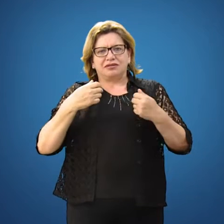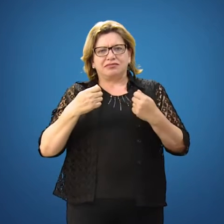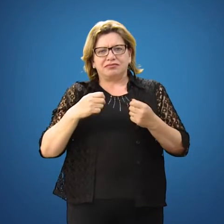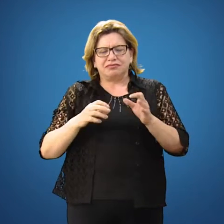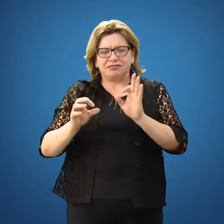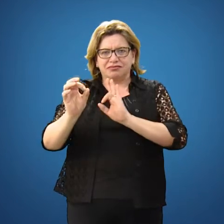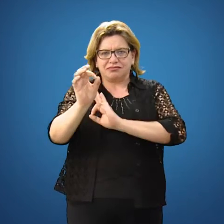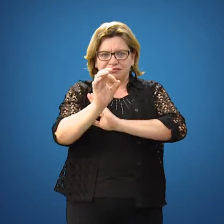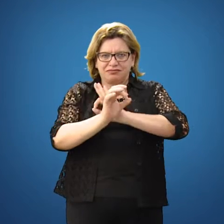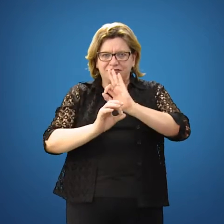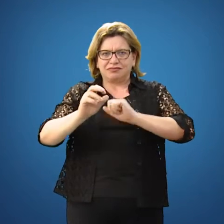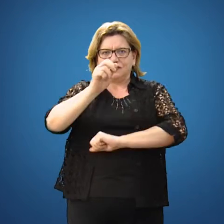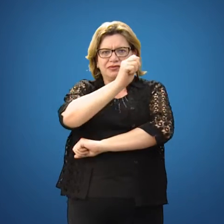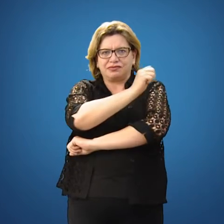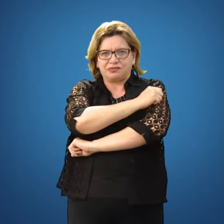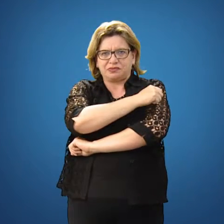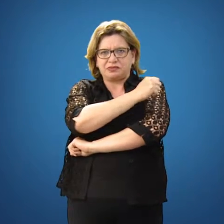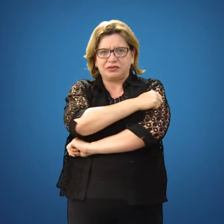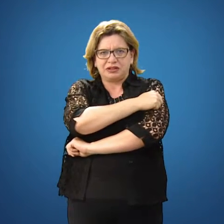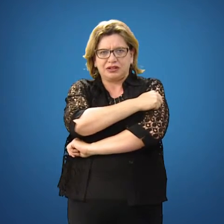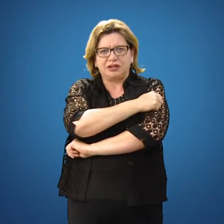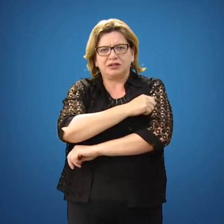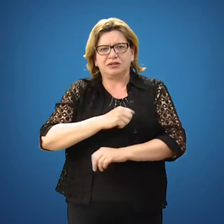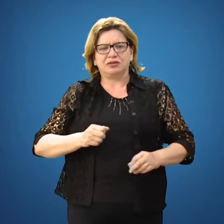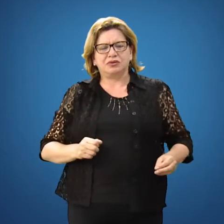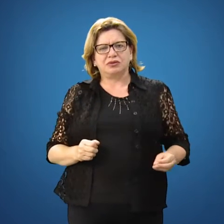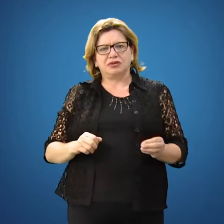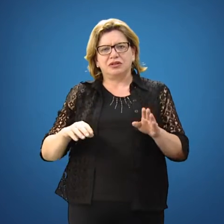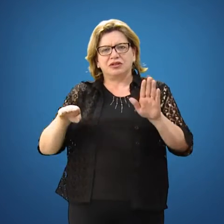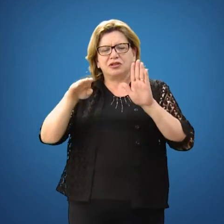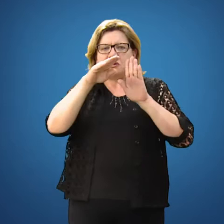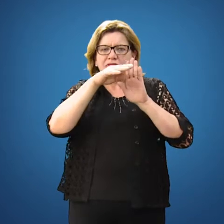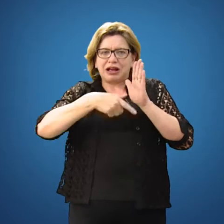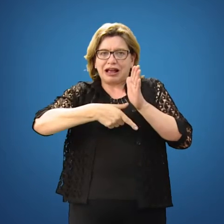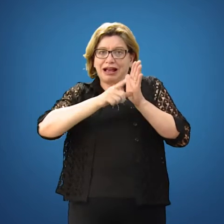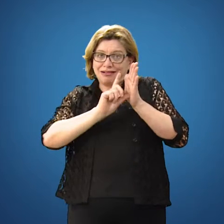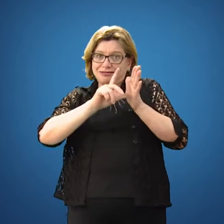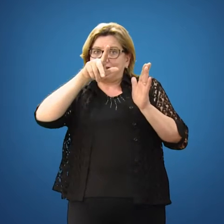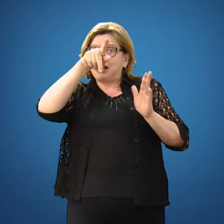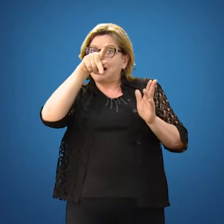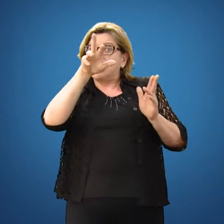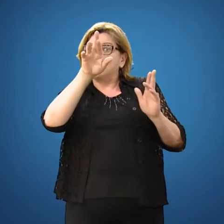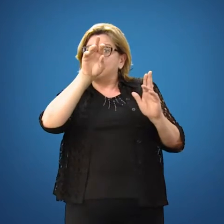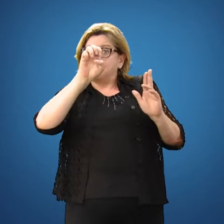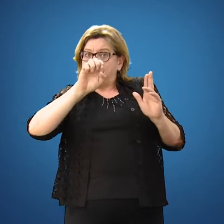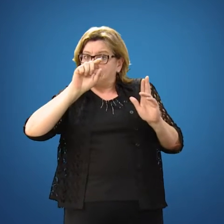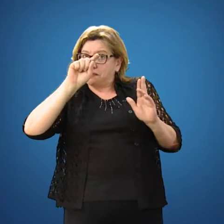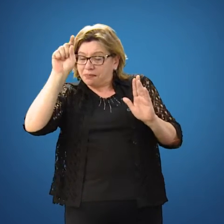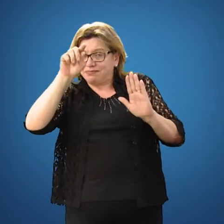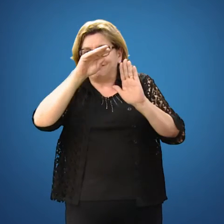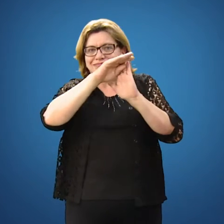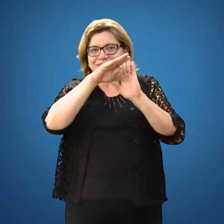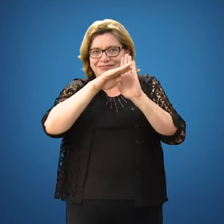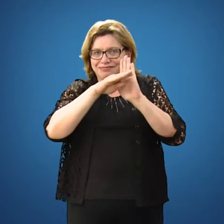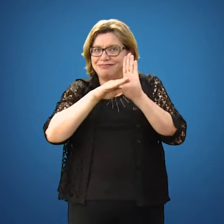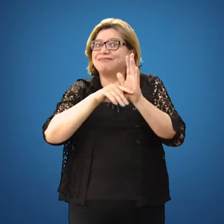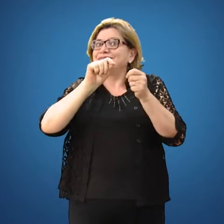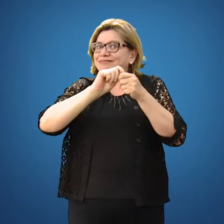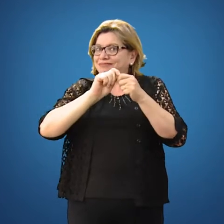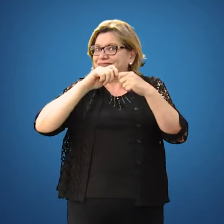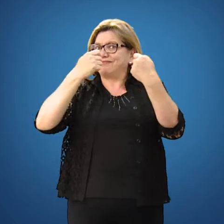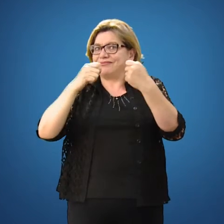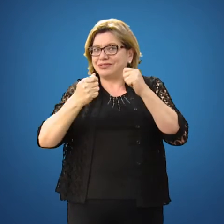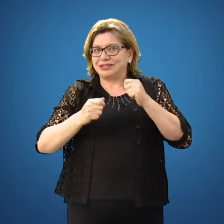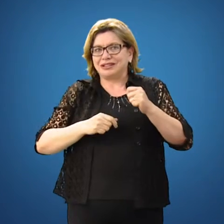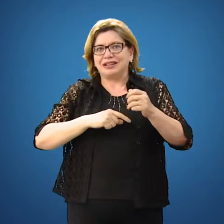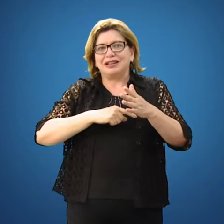alunos nessa questão do processo de um pré-projeto em relação àquilo que se deseja. E aí nós